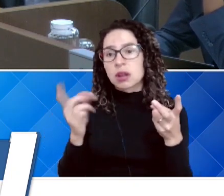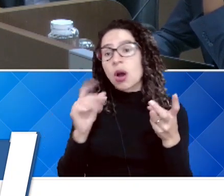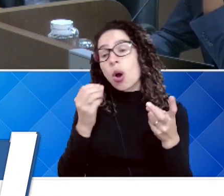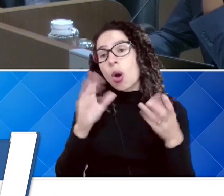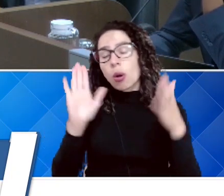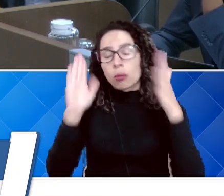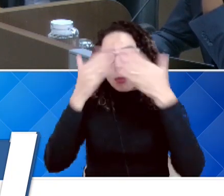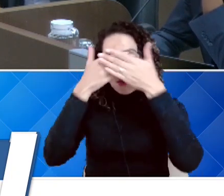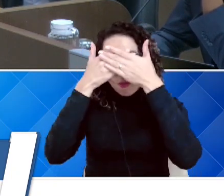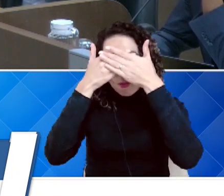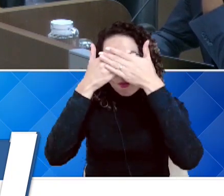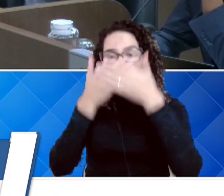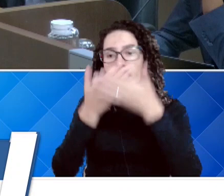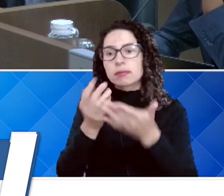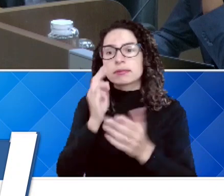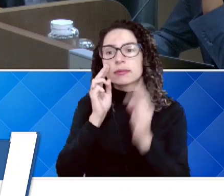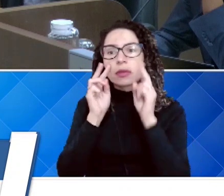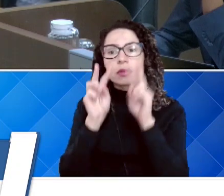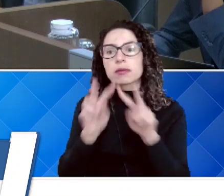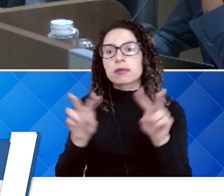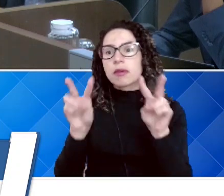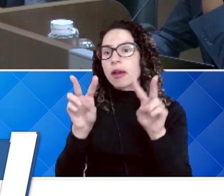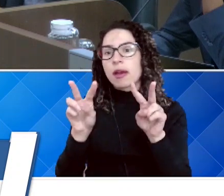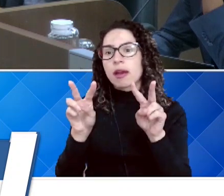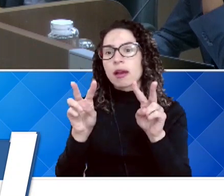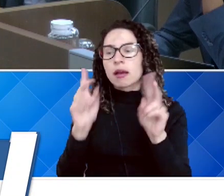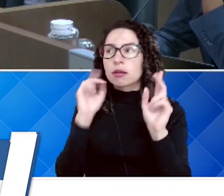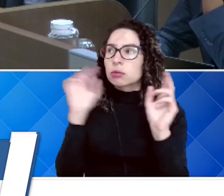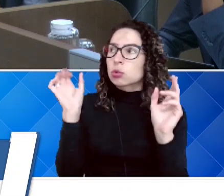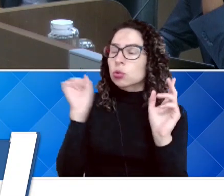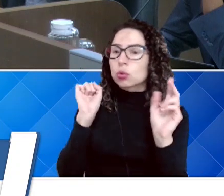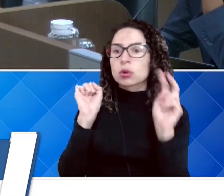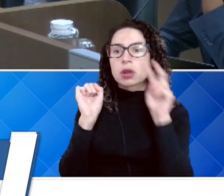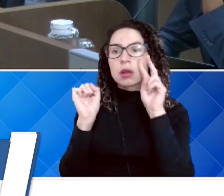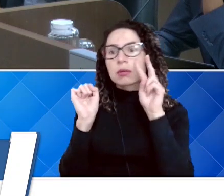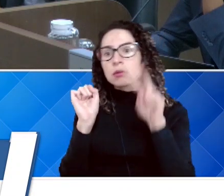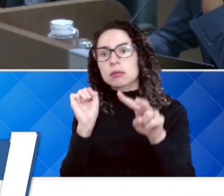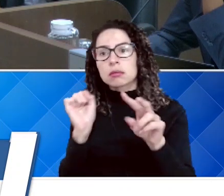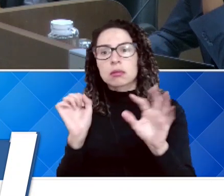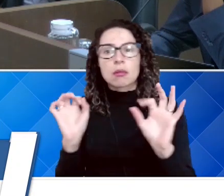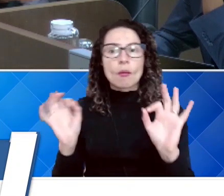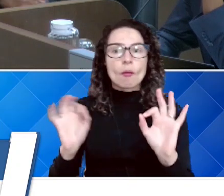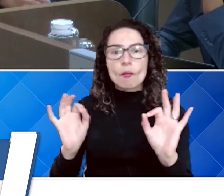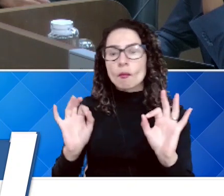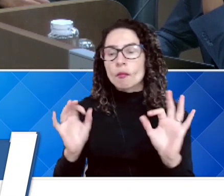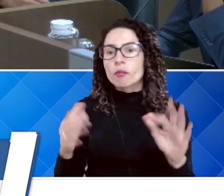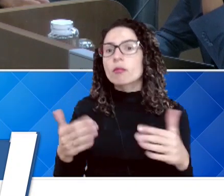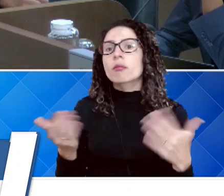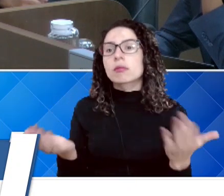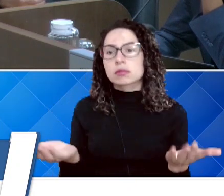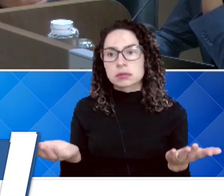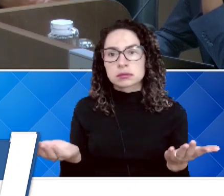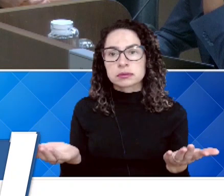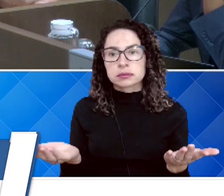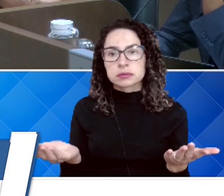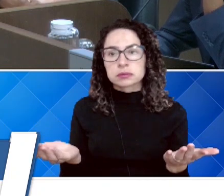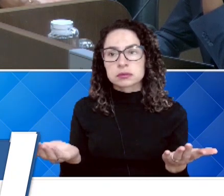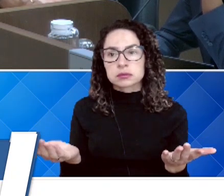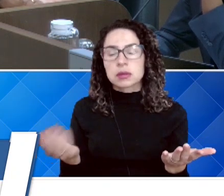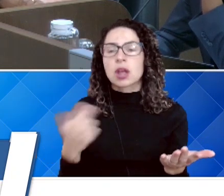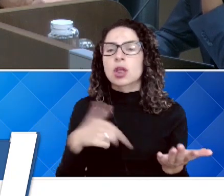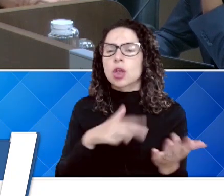vendados. Não escuta e não vê. Não escuta e não vê. Quando a gente